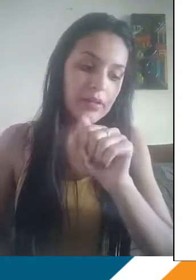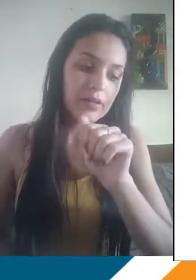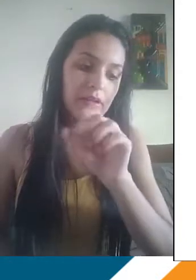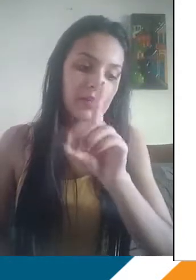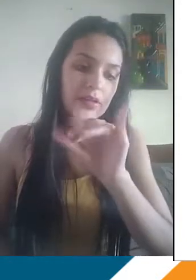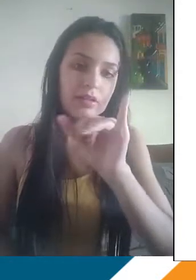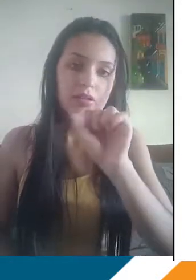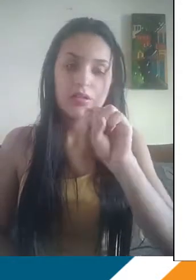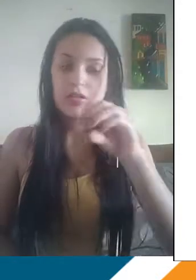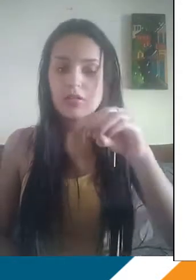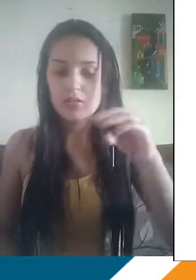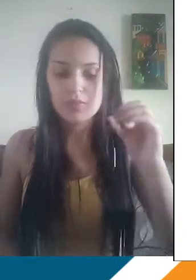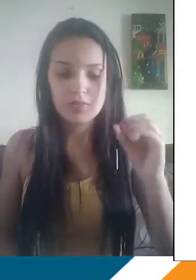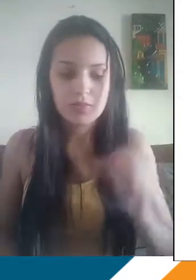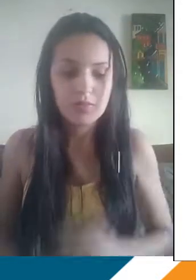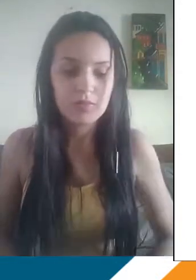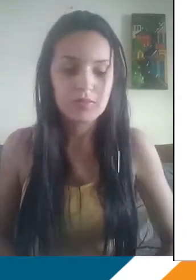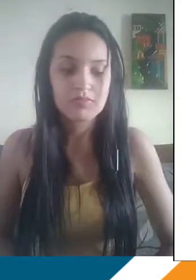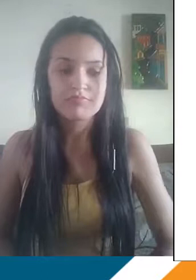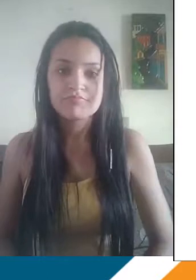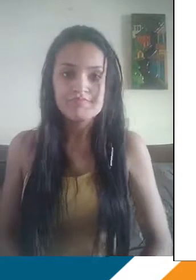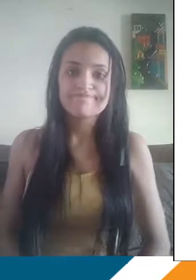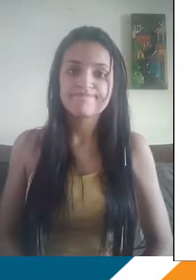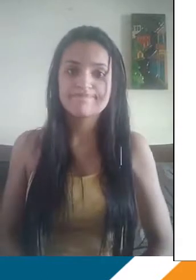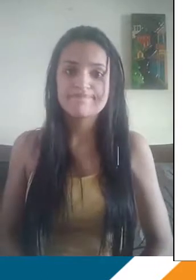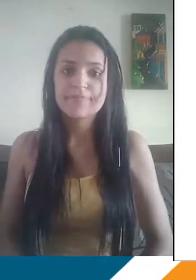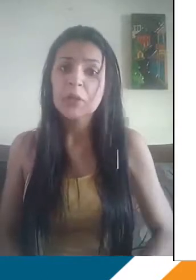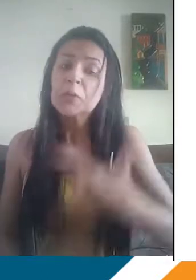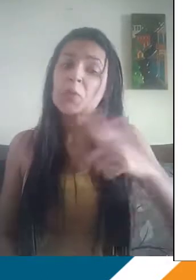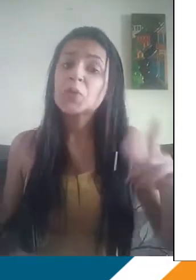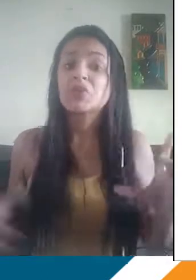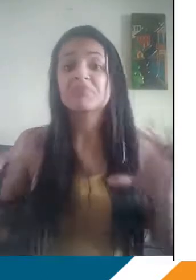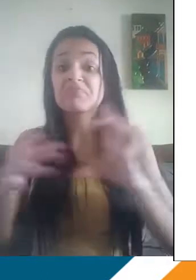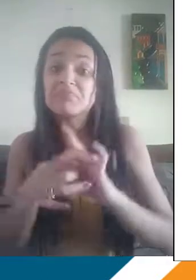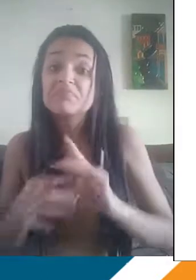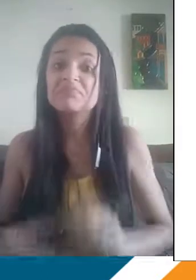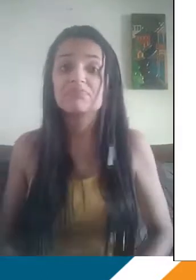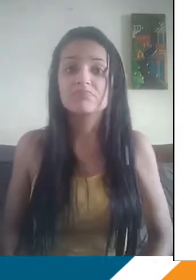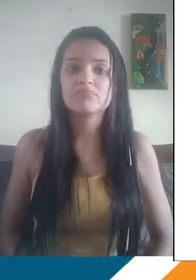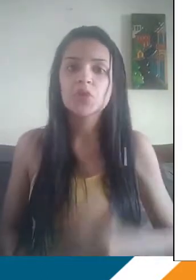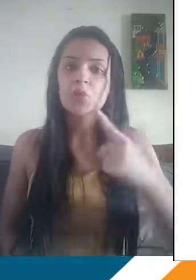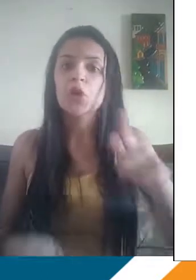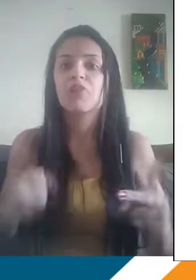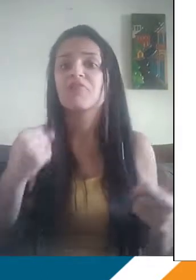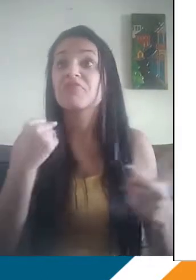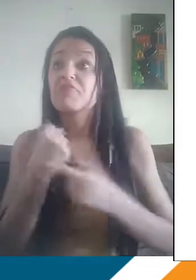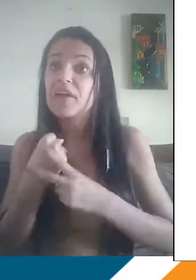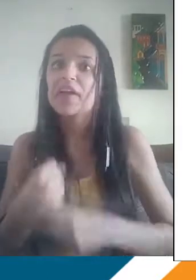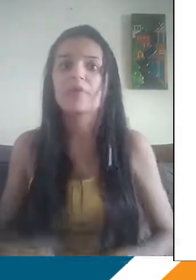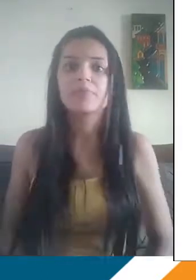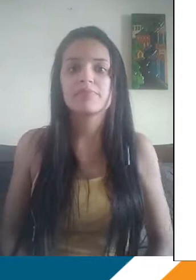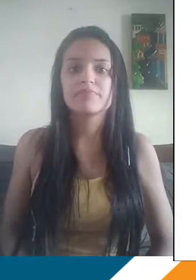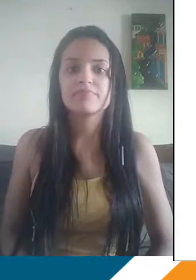piada ausência de conectores utilização de frases nominais quebra na linearidade